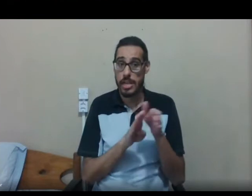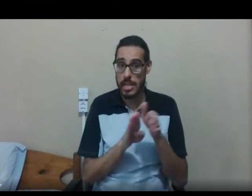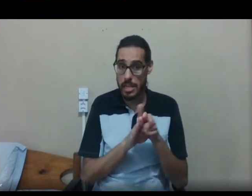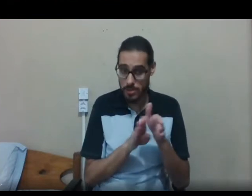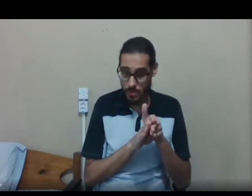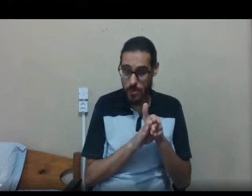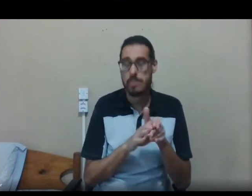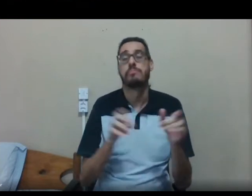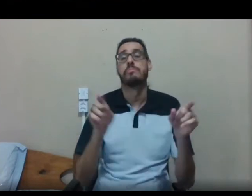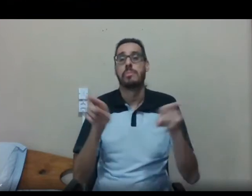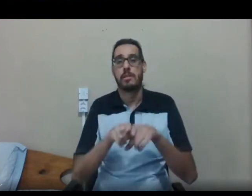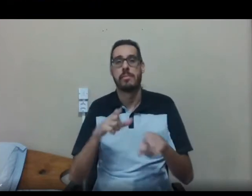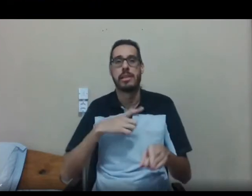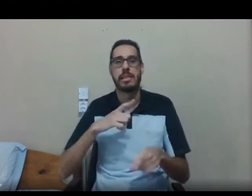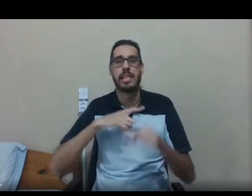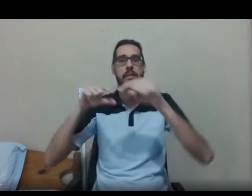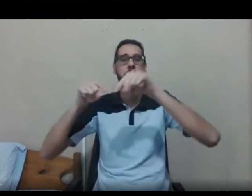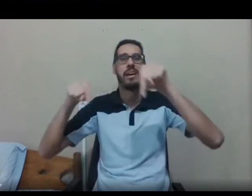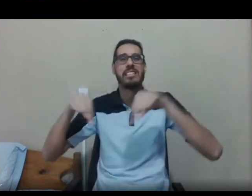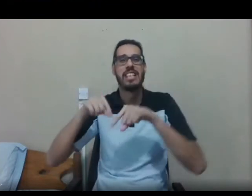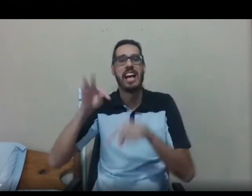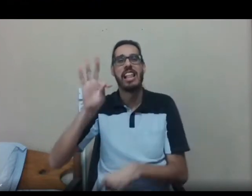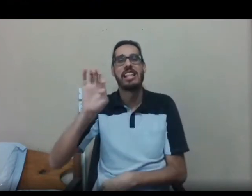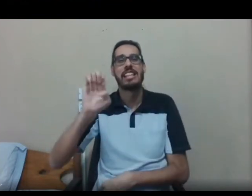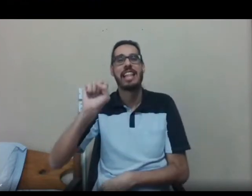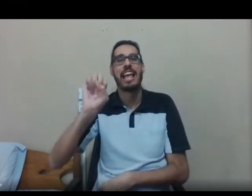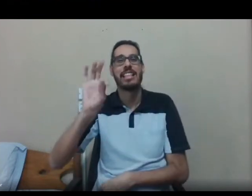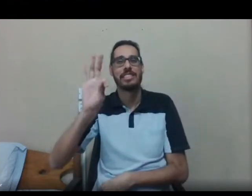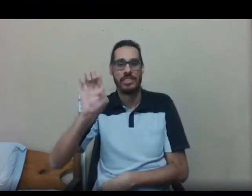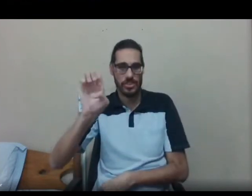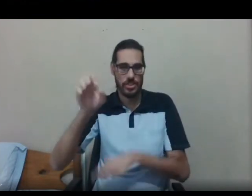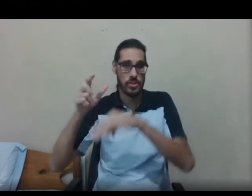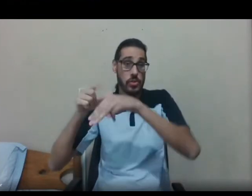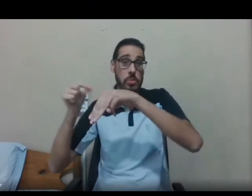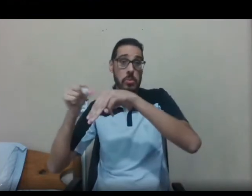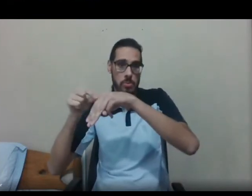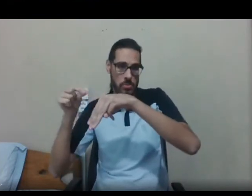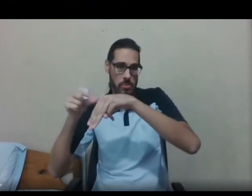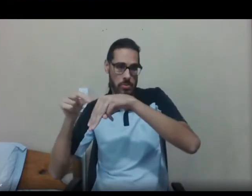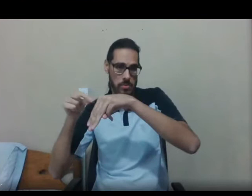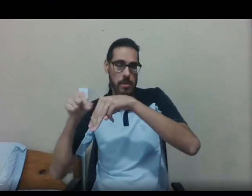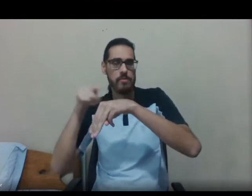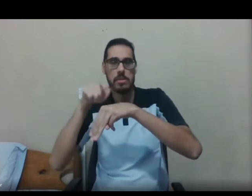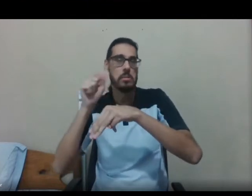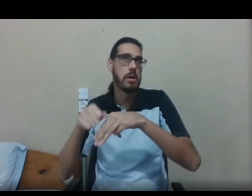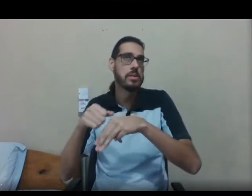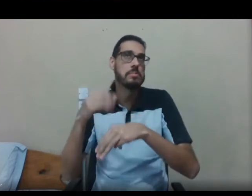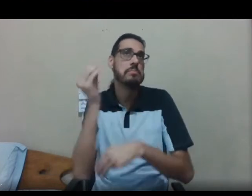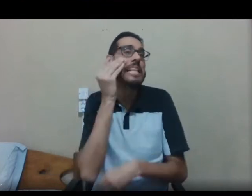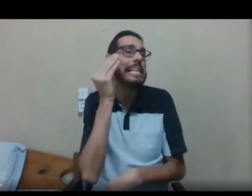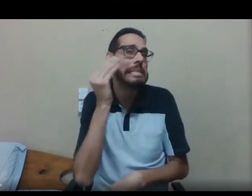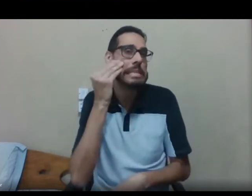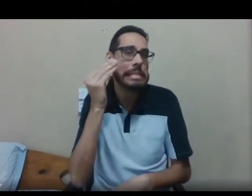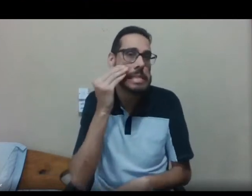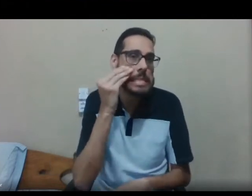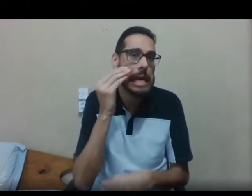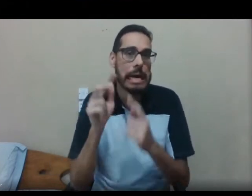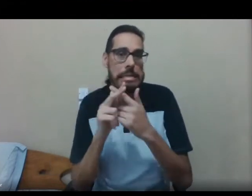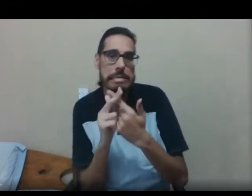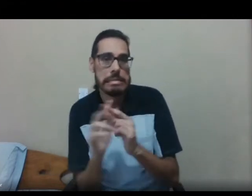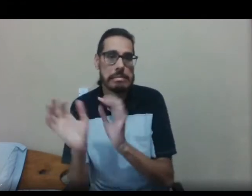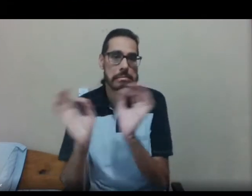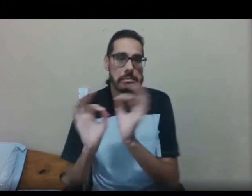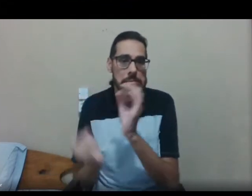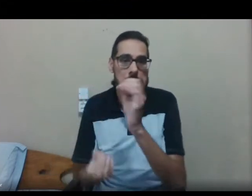no Classroom, para que vocês também visualizem, né, e testem como que podem,